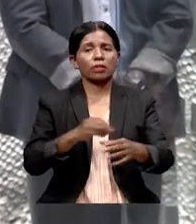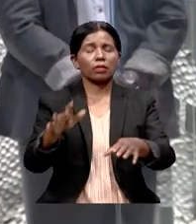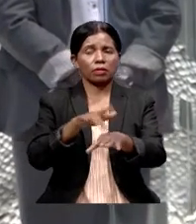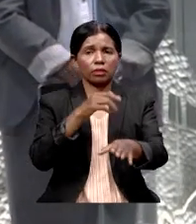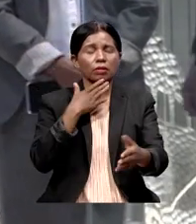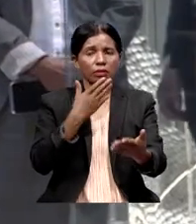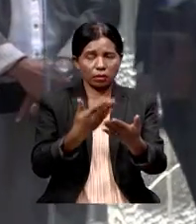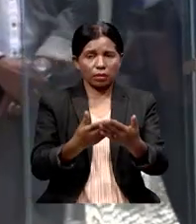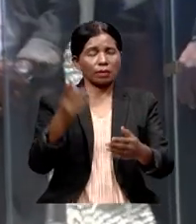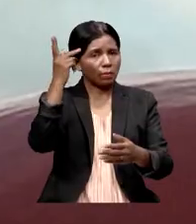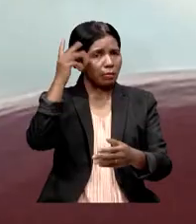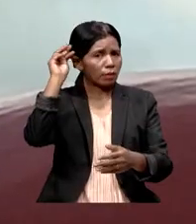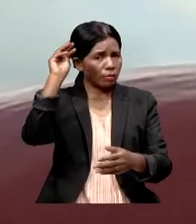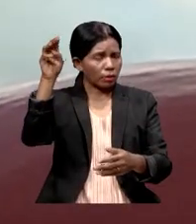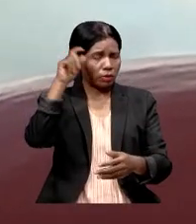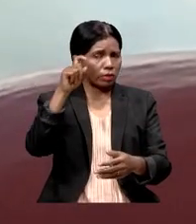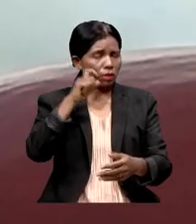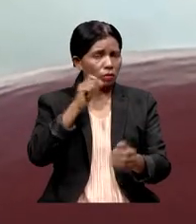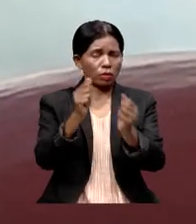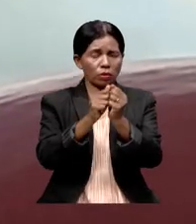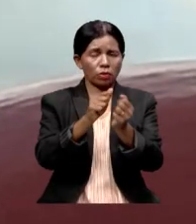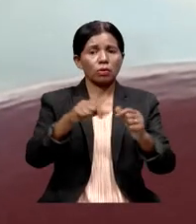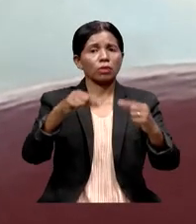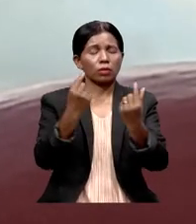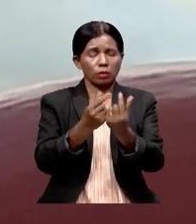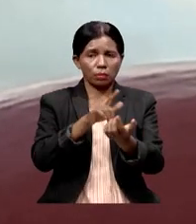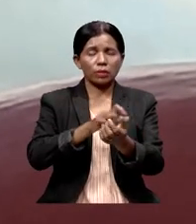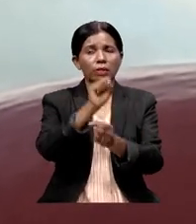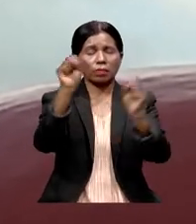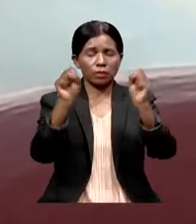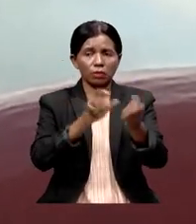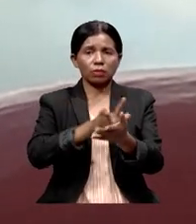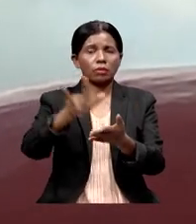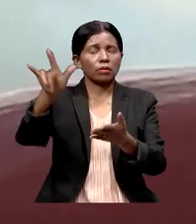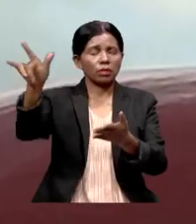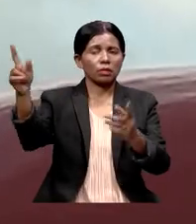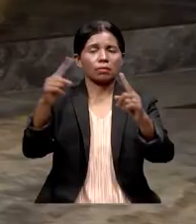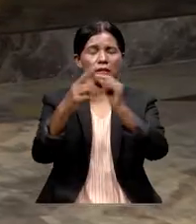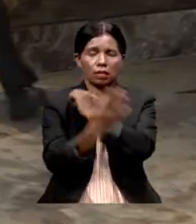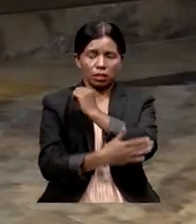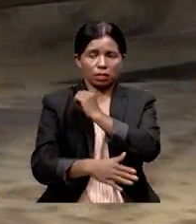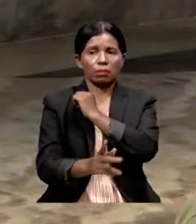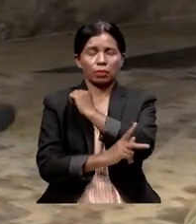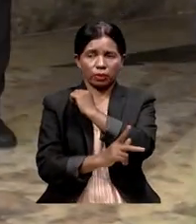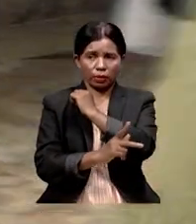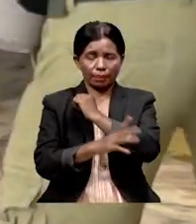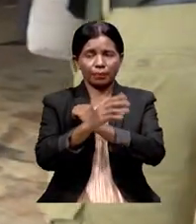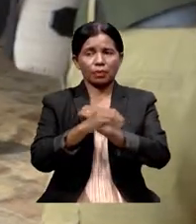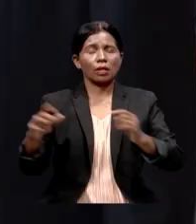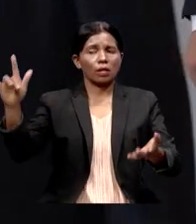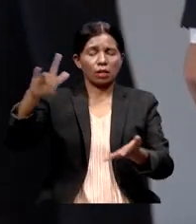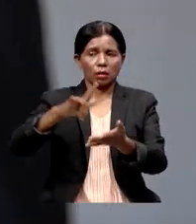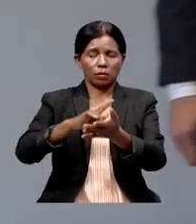resiliência. Primeiro-ministro Carlos Guzmão, com delegação sábado, né, continua a visita ao Estado para Portugal. Chefe governo da delegação do